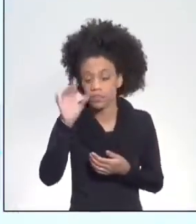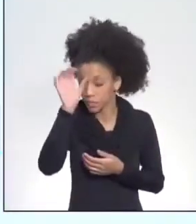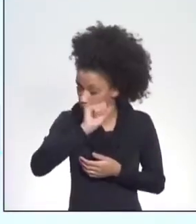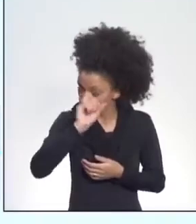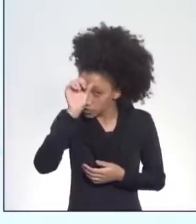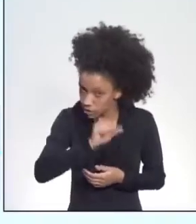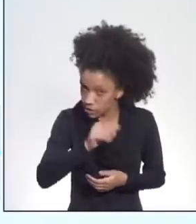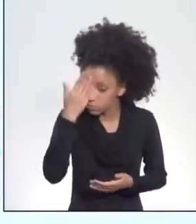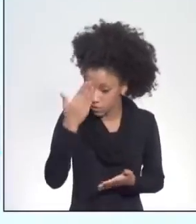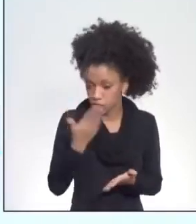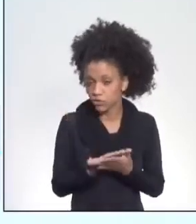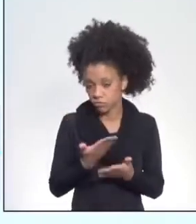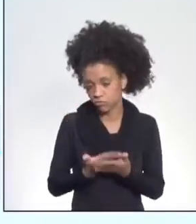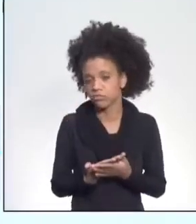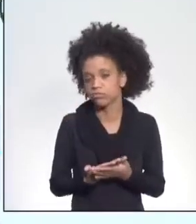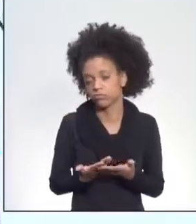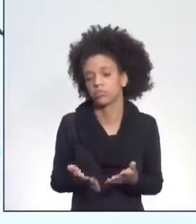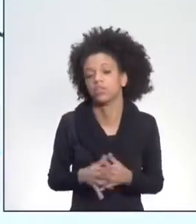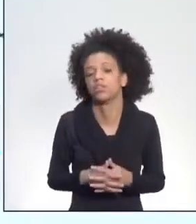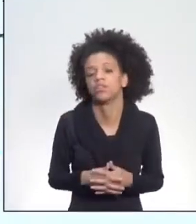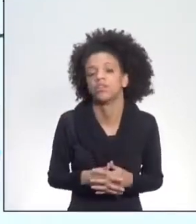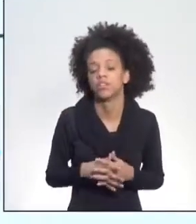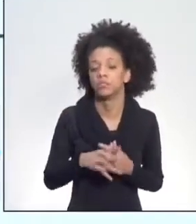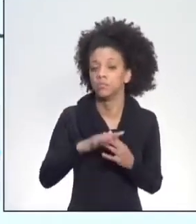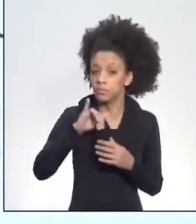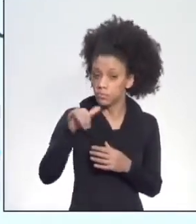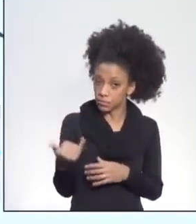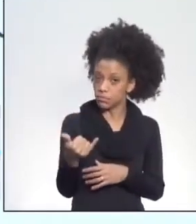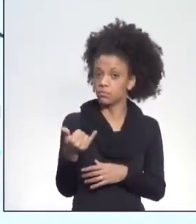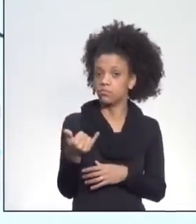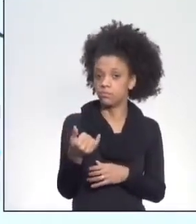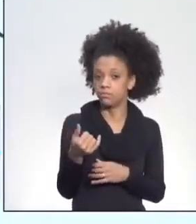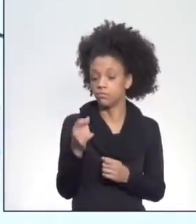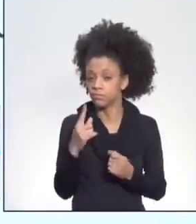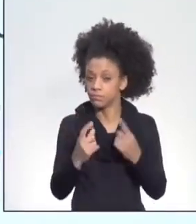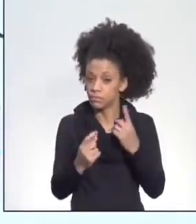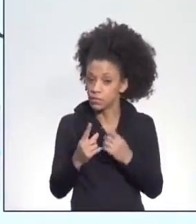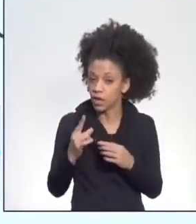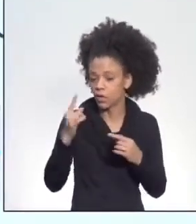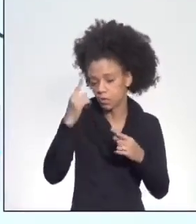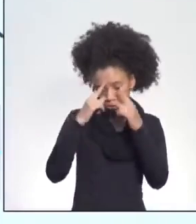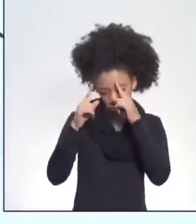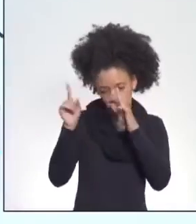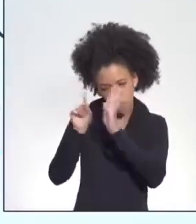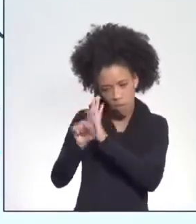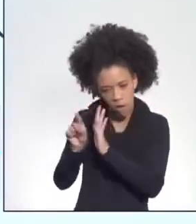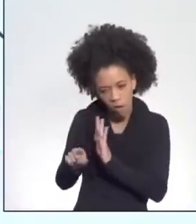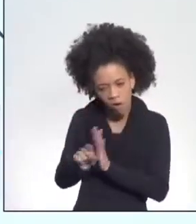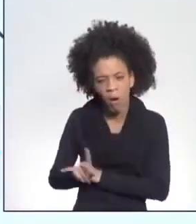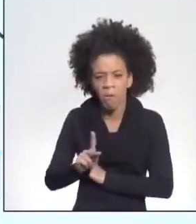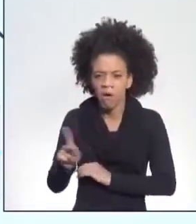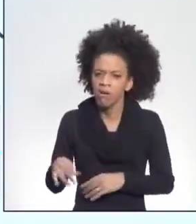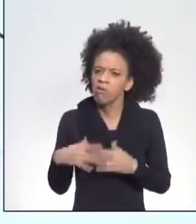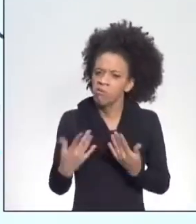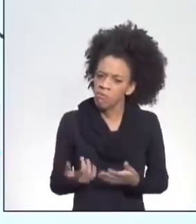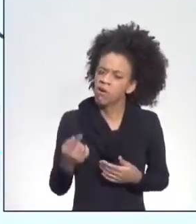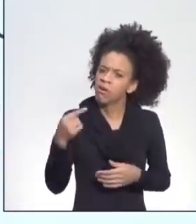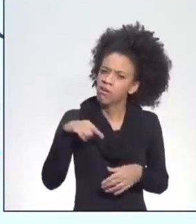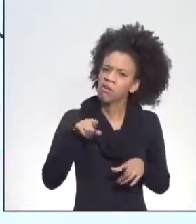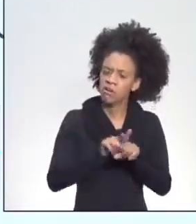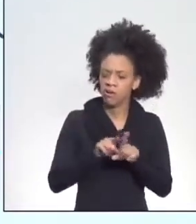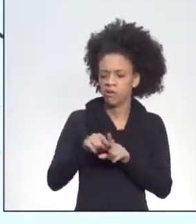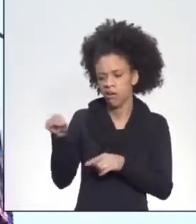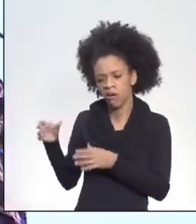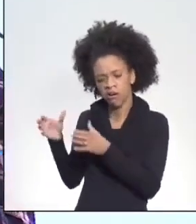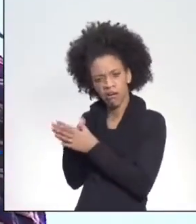acreditam aí que não ficou muito clara, né? Aproveitem para tirar algumas duvidazinhas lá que surgirem. Claro, vocês podem também tirar com a gente aqui pelo chat,